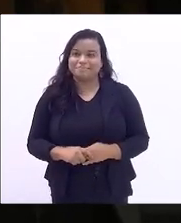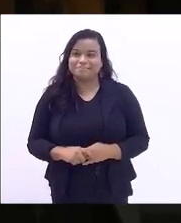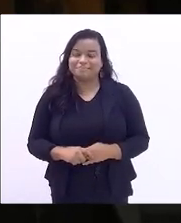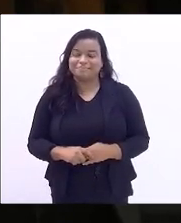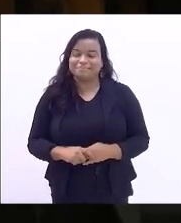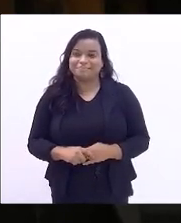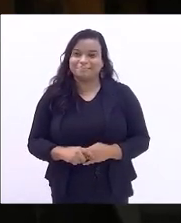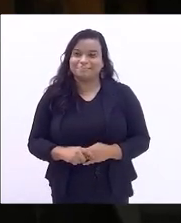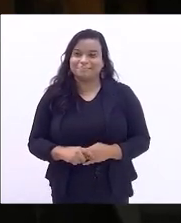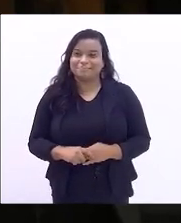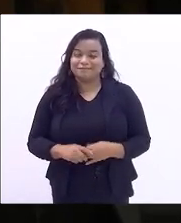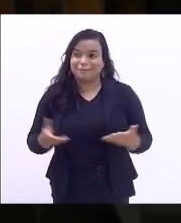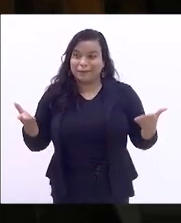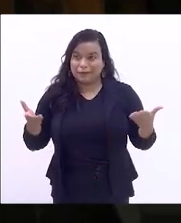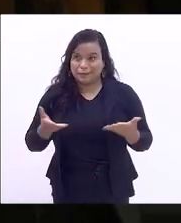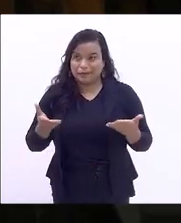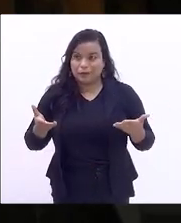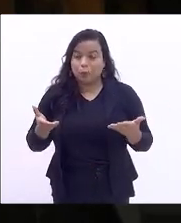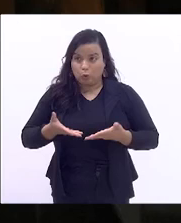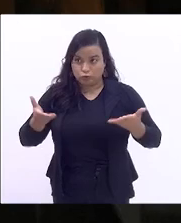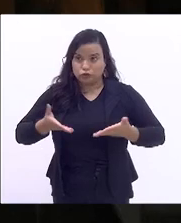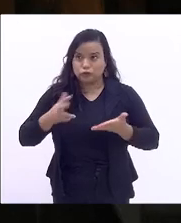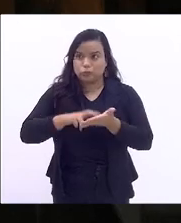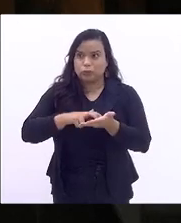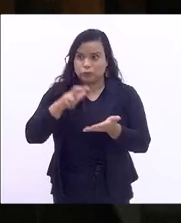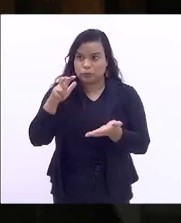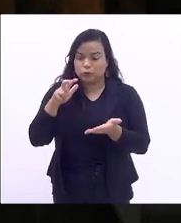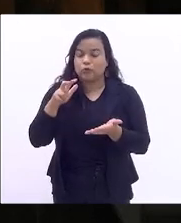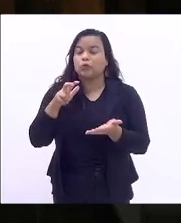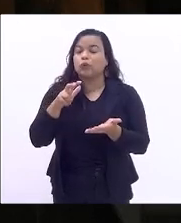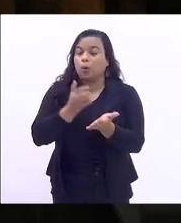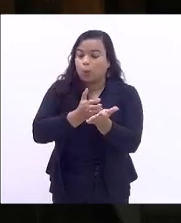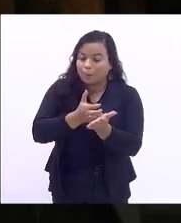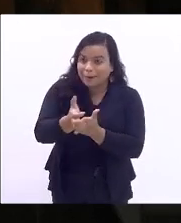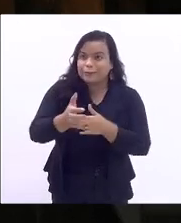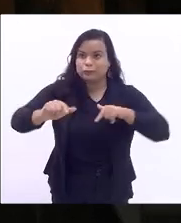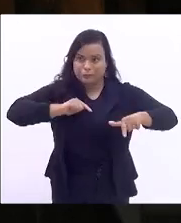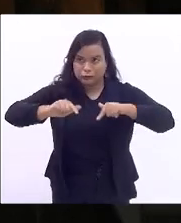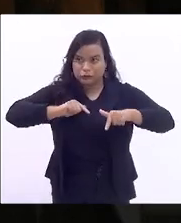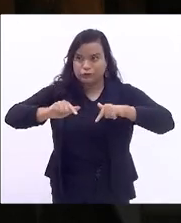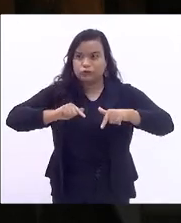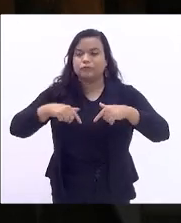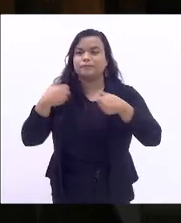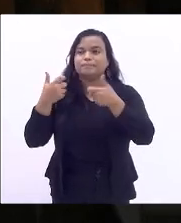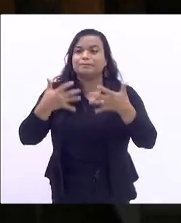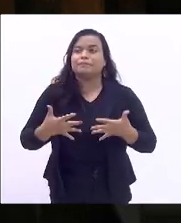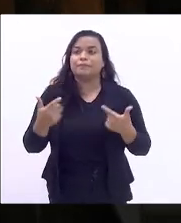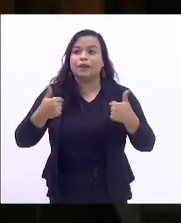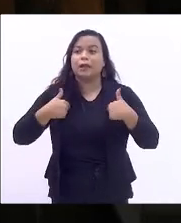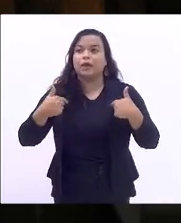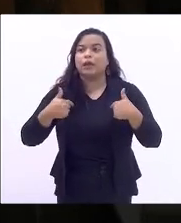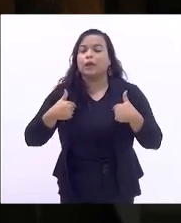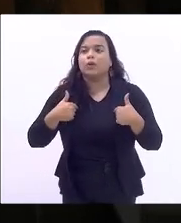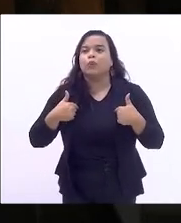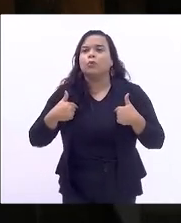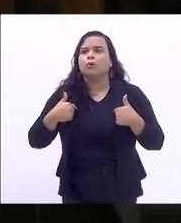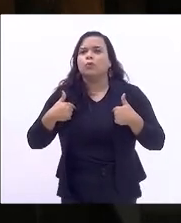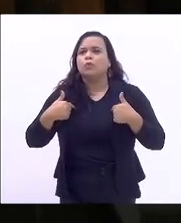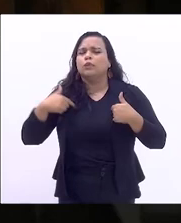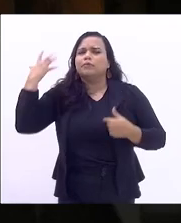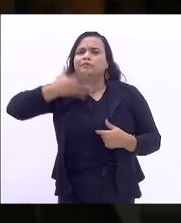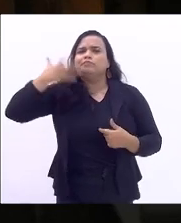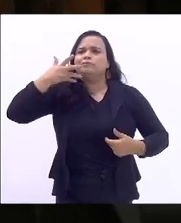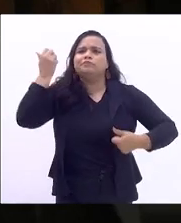e eu no expediente Inicial deputada Alana Passos eu aqui